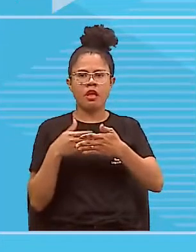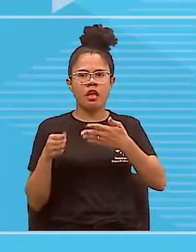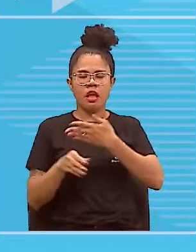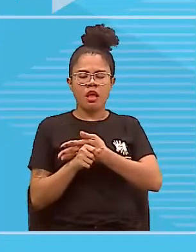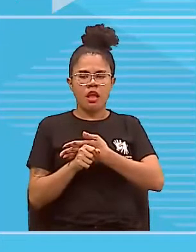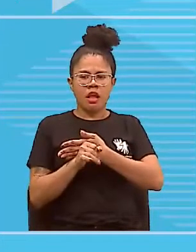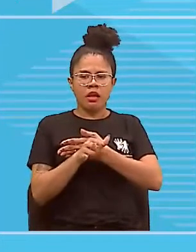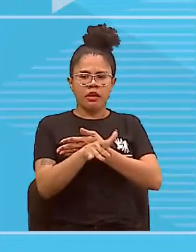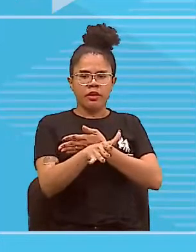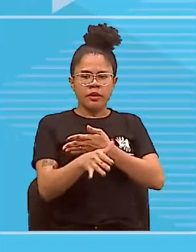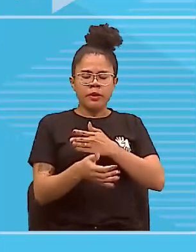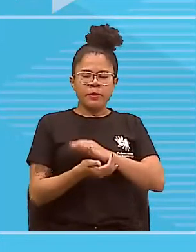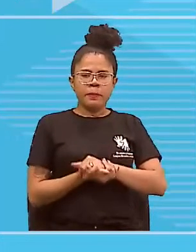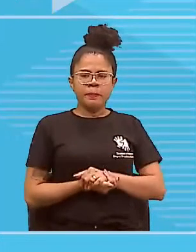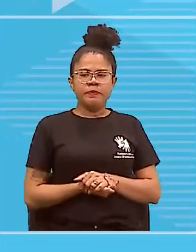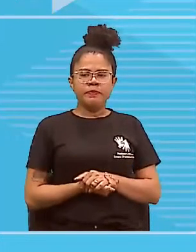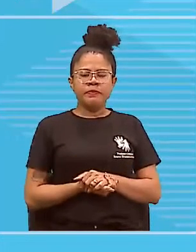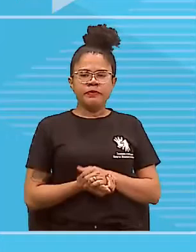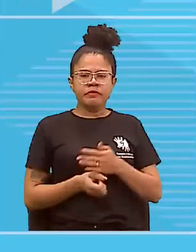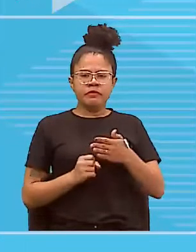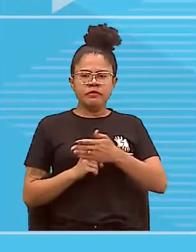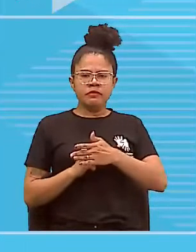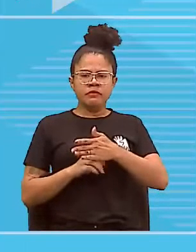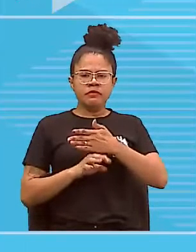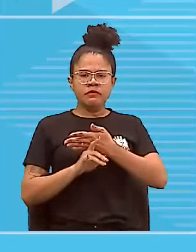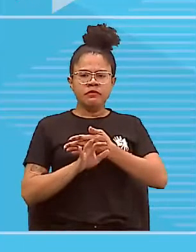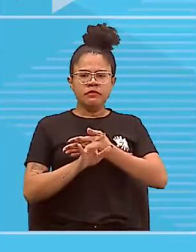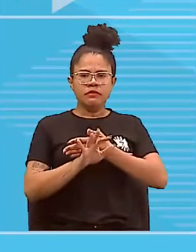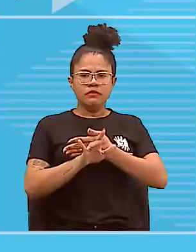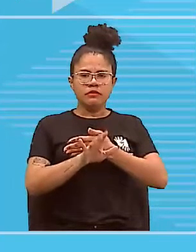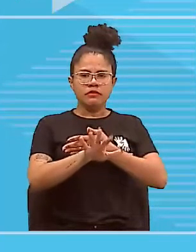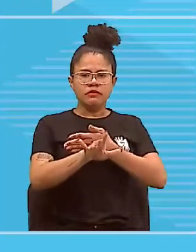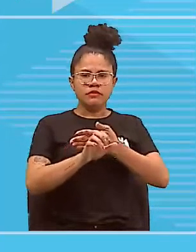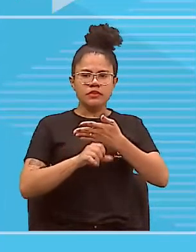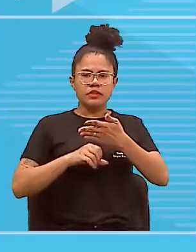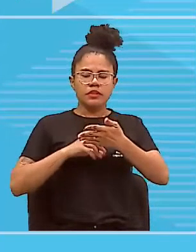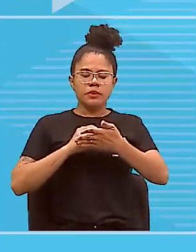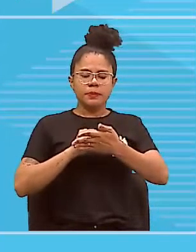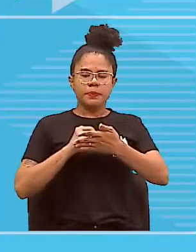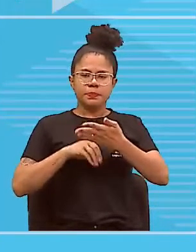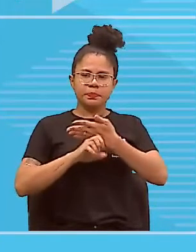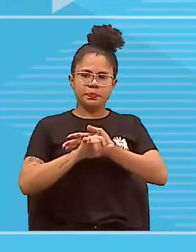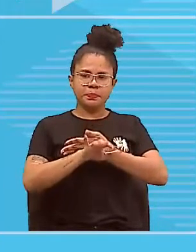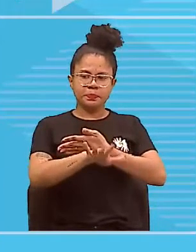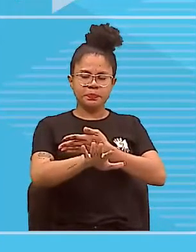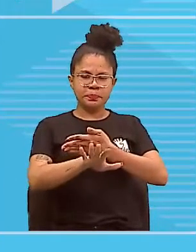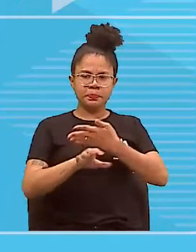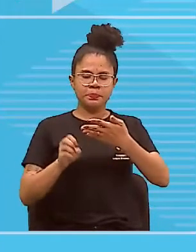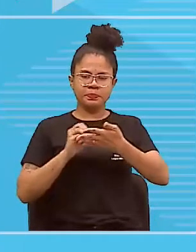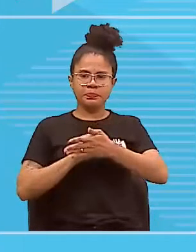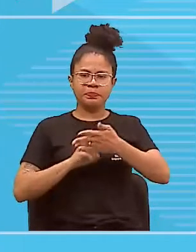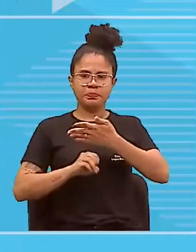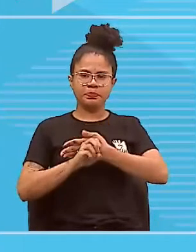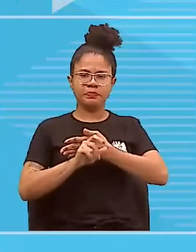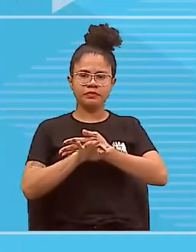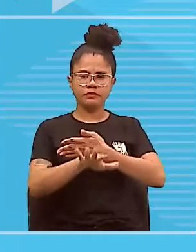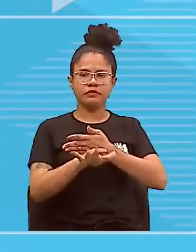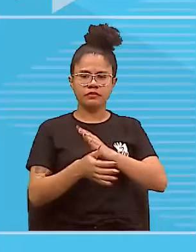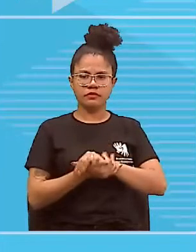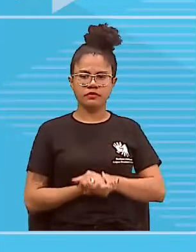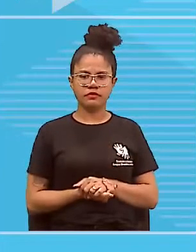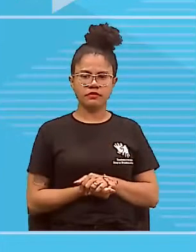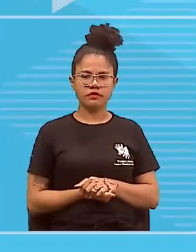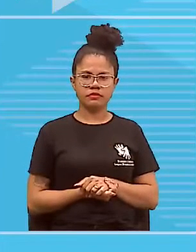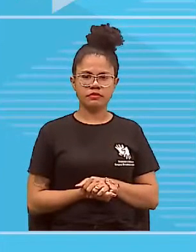obstáculo Ou seja a capacidade da Luz de mesmo